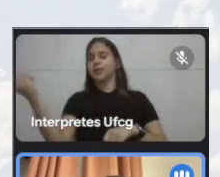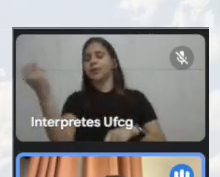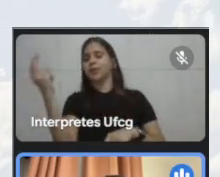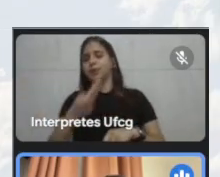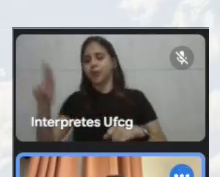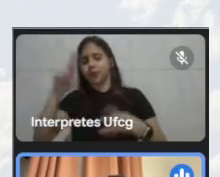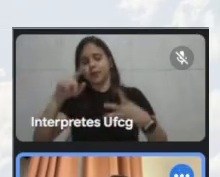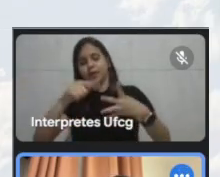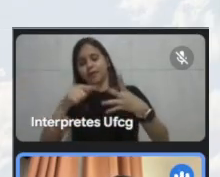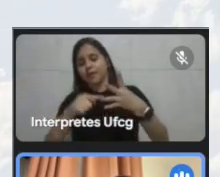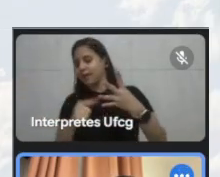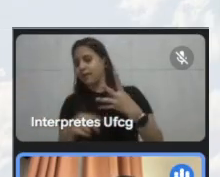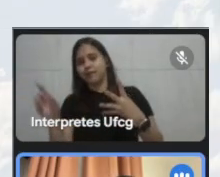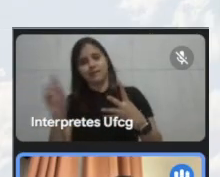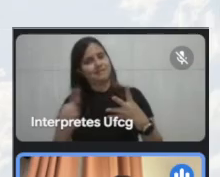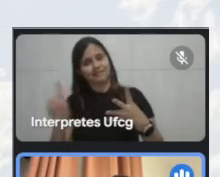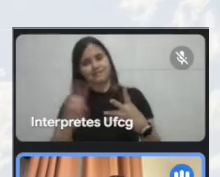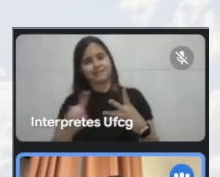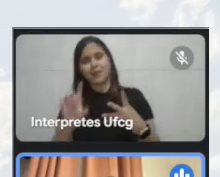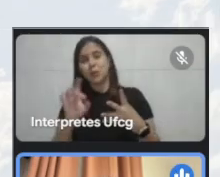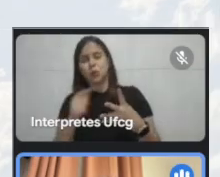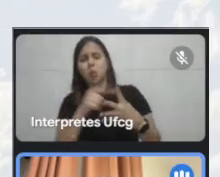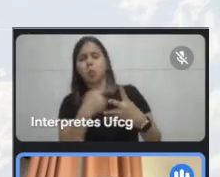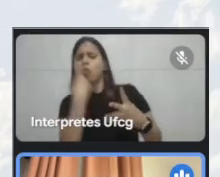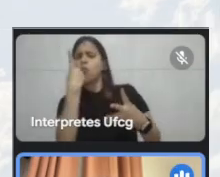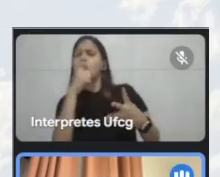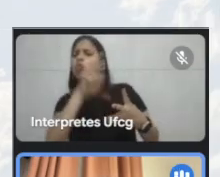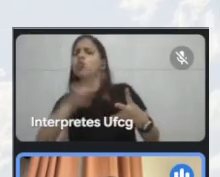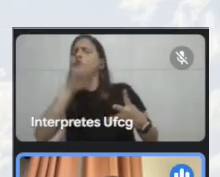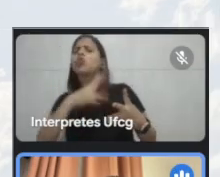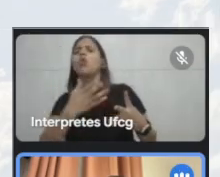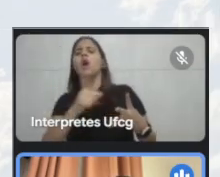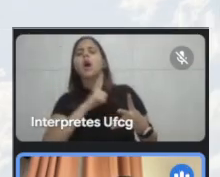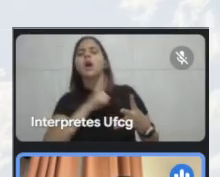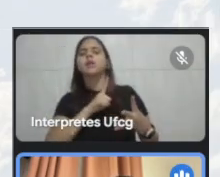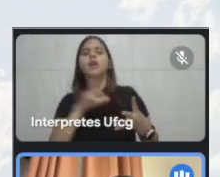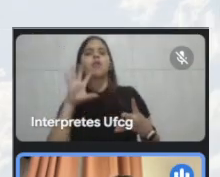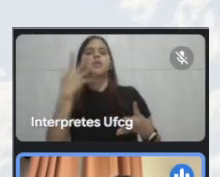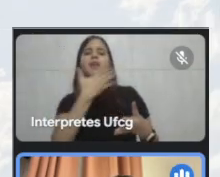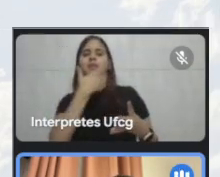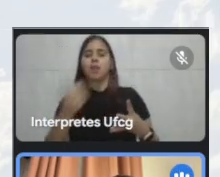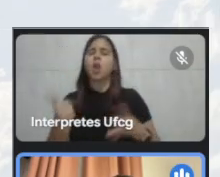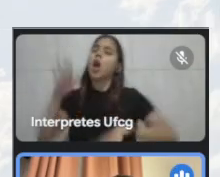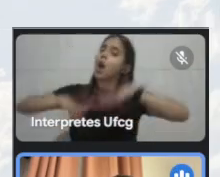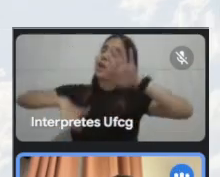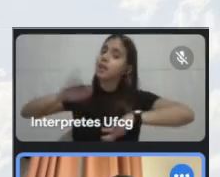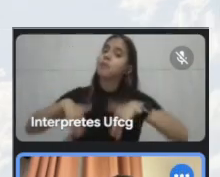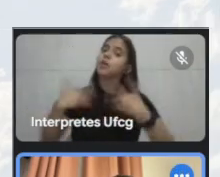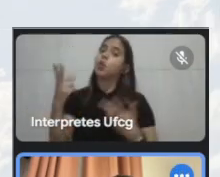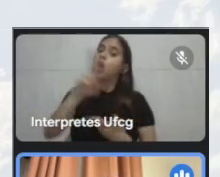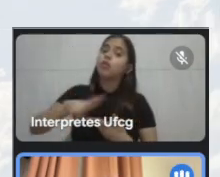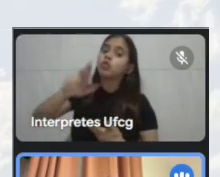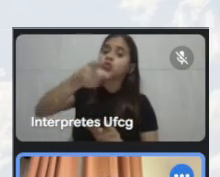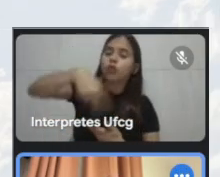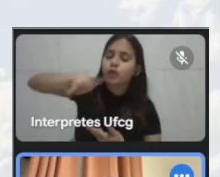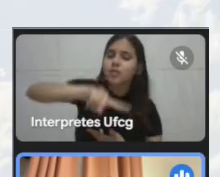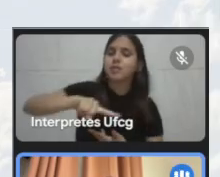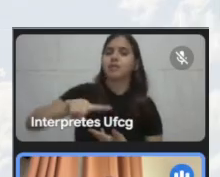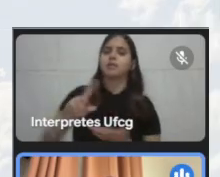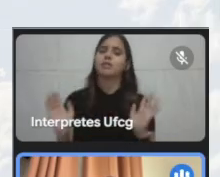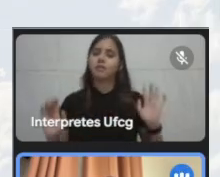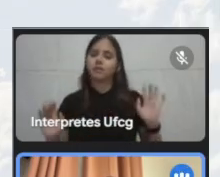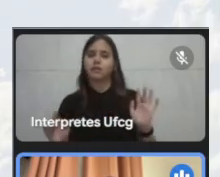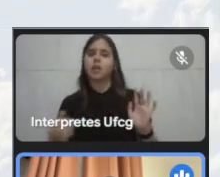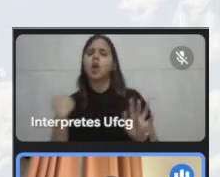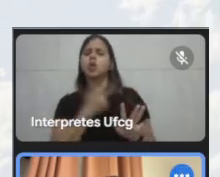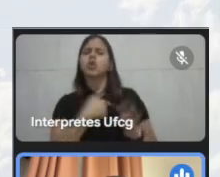para ter o melhor resultado. Então, isso vai muito de acordo com a zona que você está estudando. Então, quando a gente faz estudos de uso e cobertura da terra, a gente